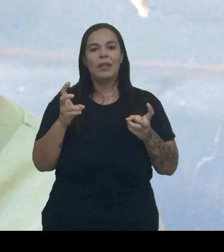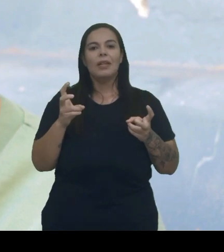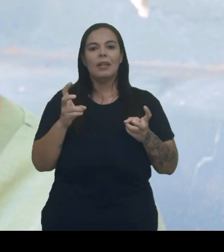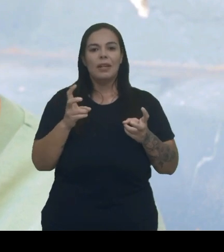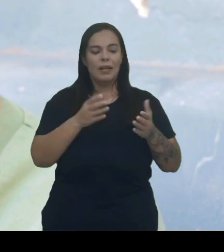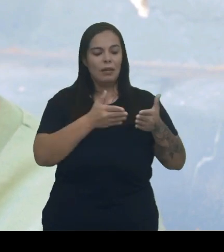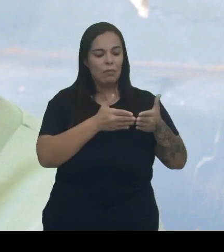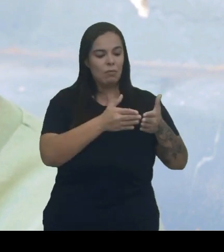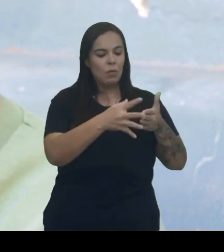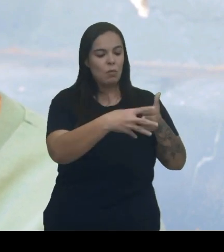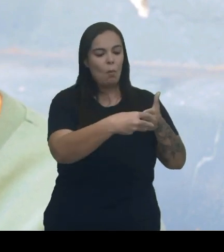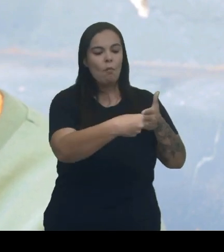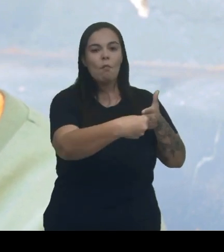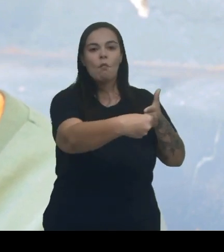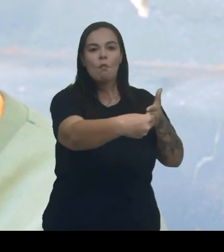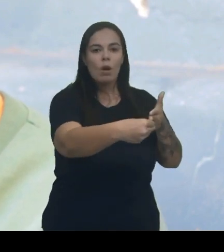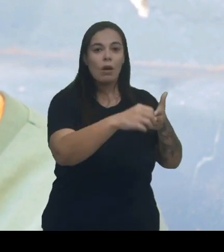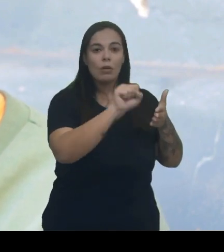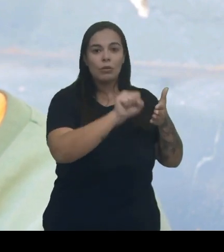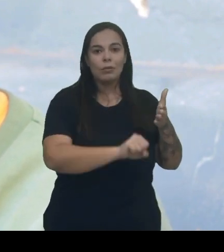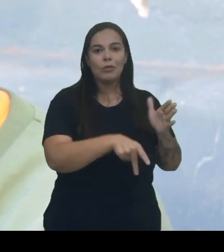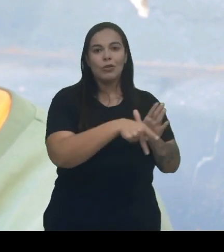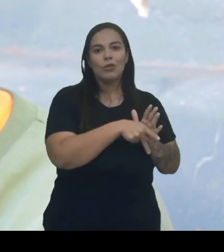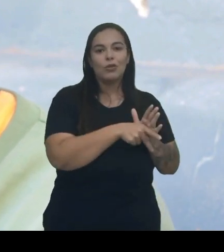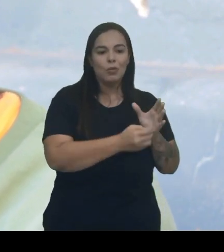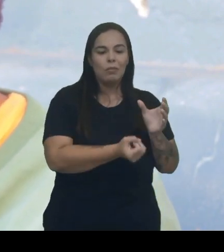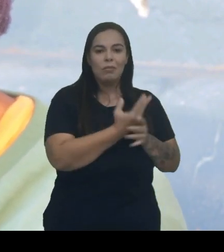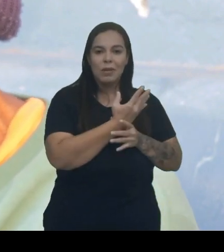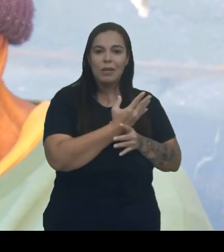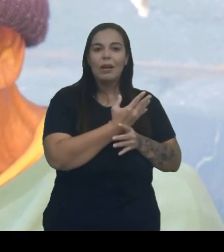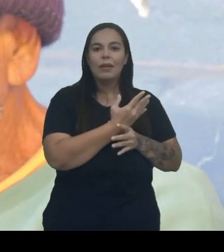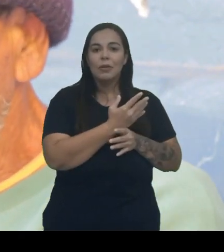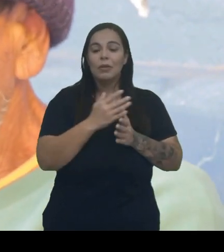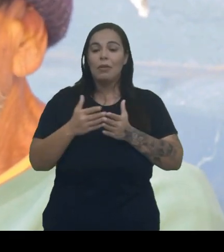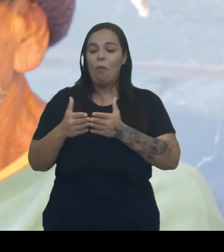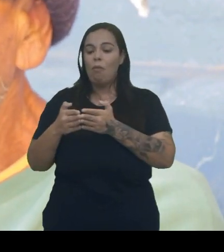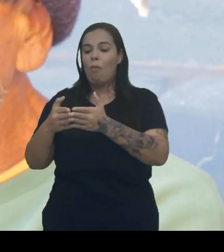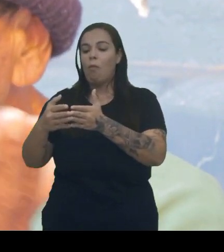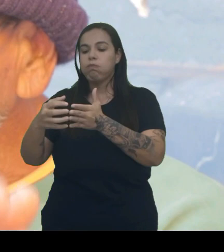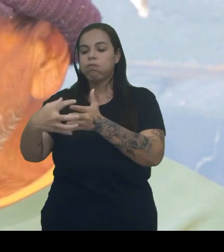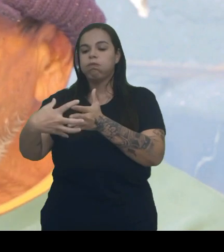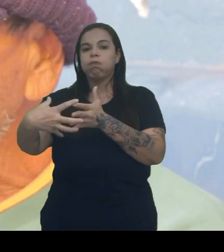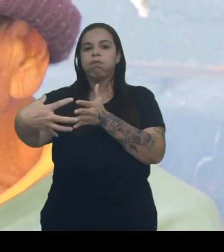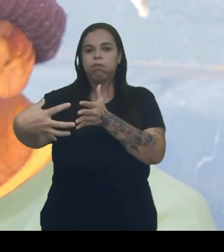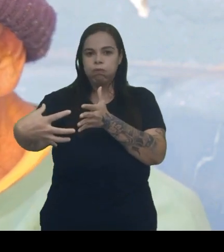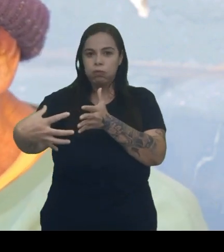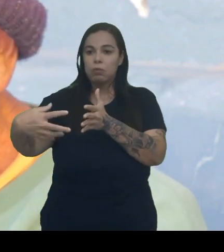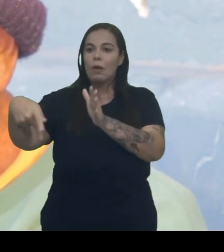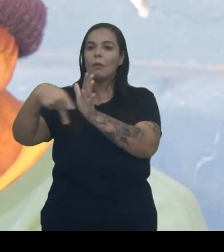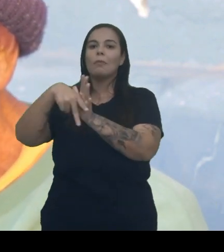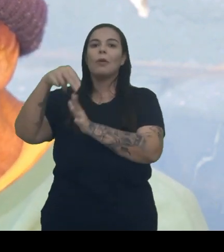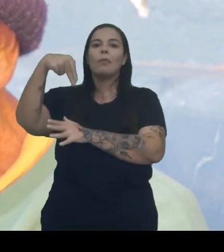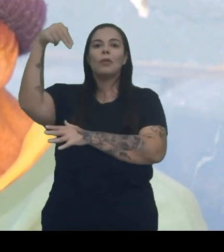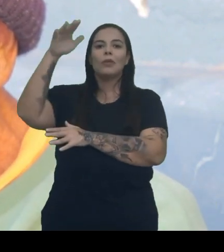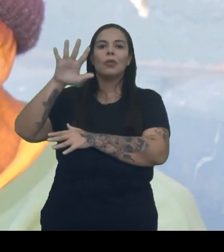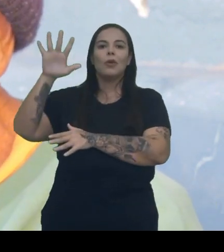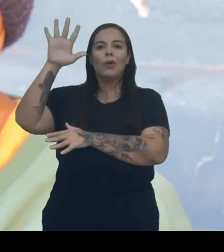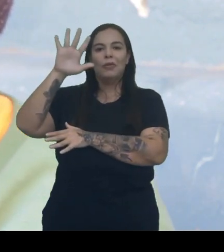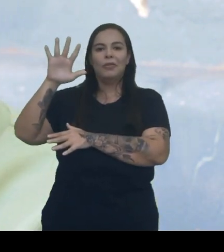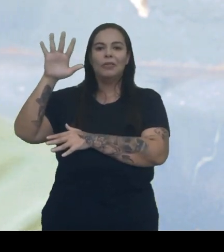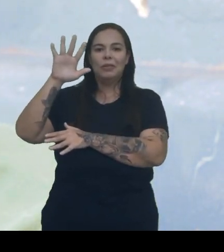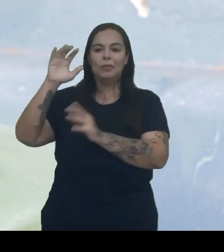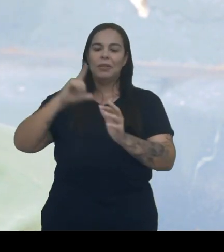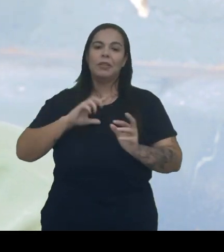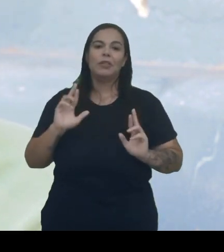olha a proa da canoa feita no sul, esse cavar dela aqui da proa, ela vem mais assim. E a do norte não, a do norte é mais assim. Ela é